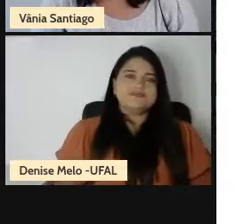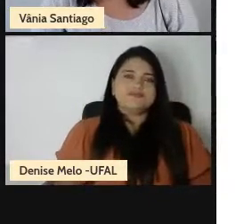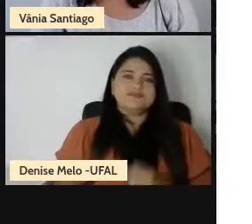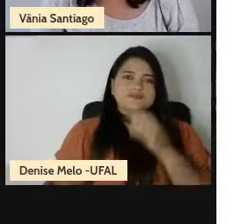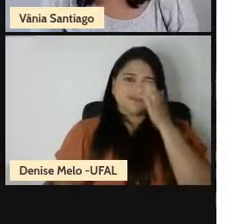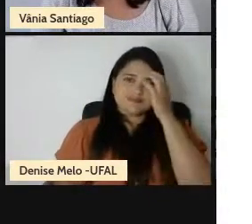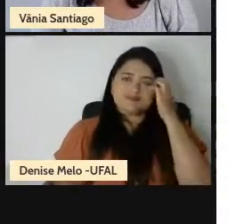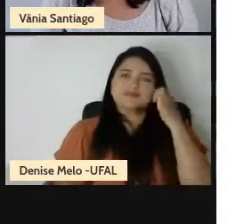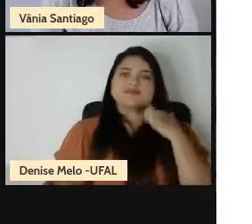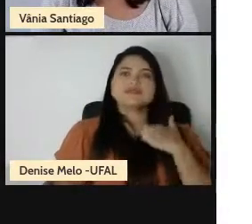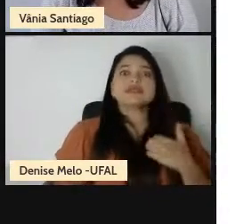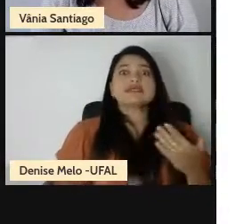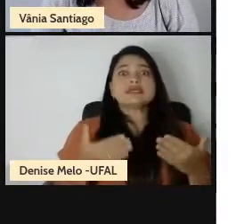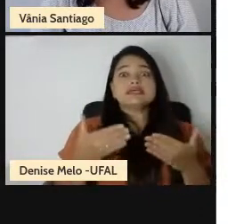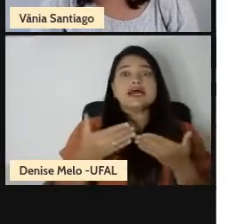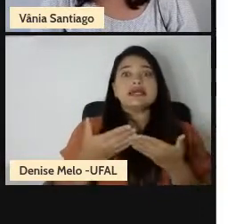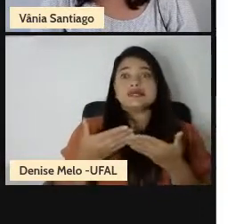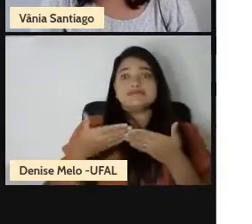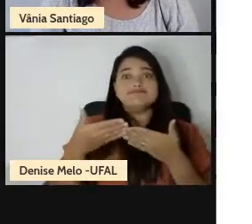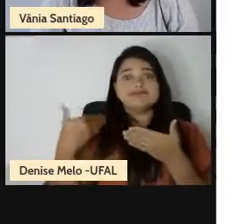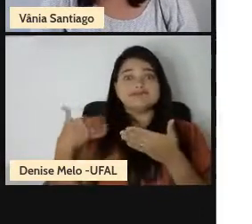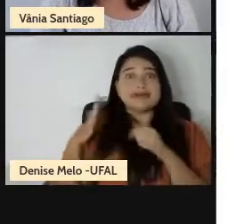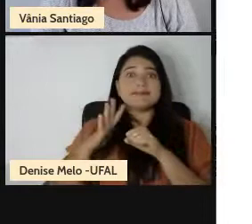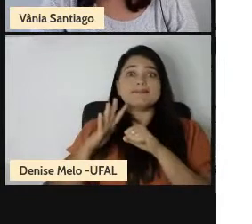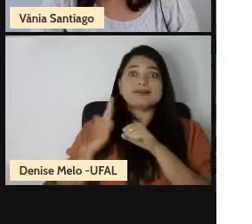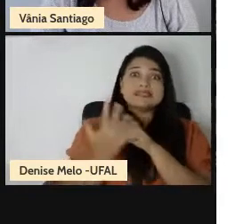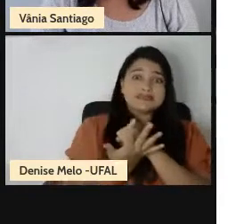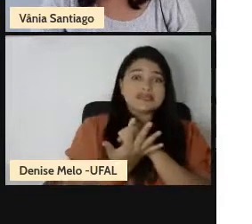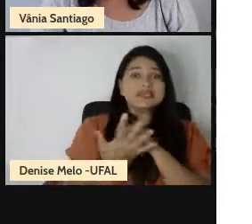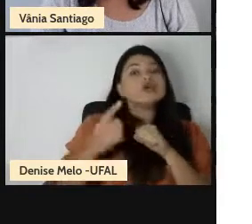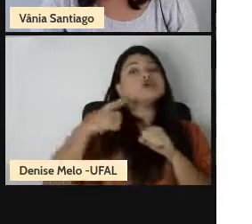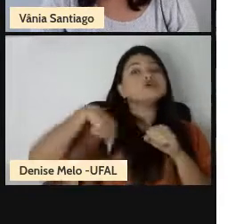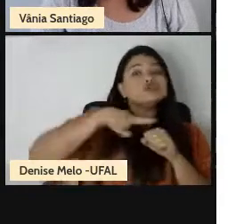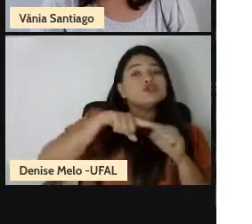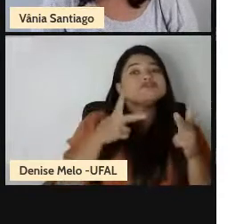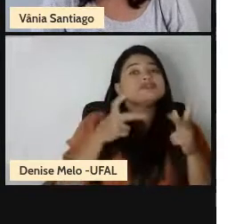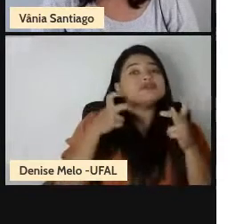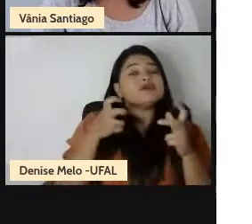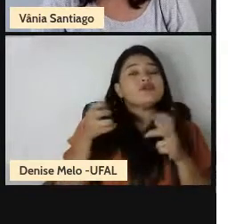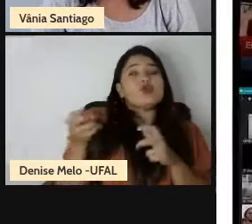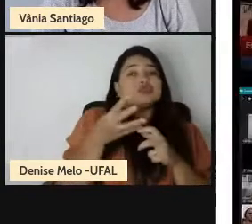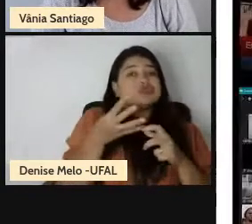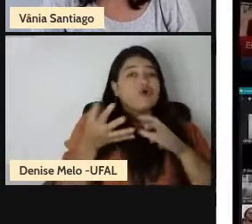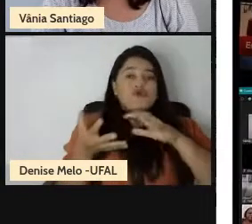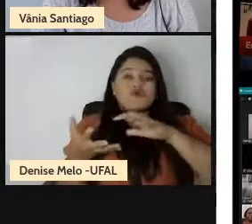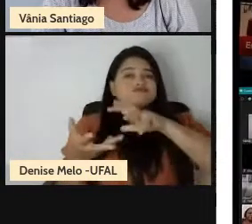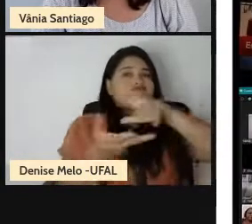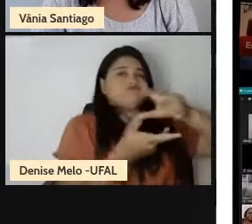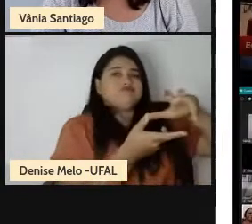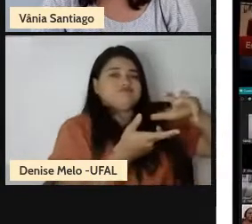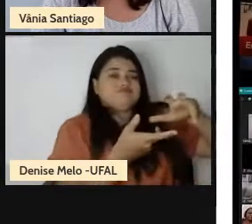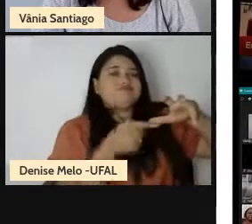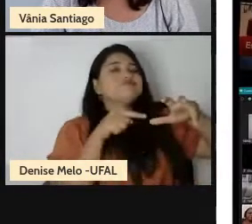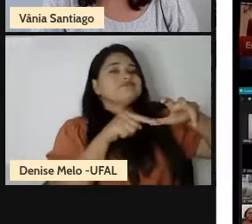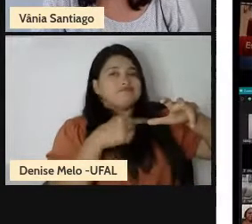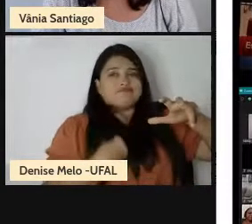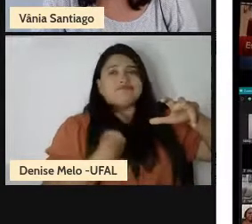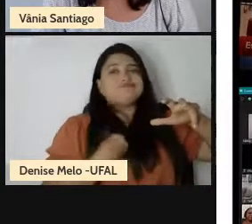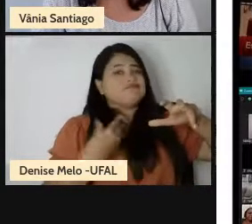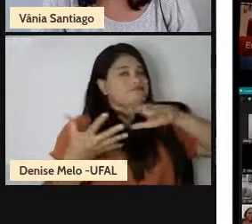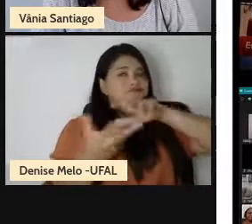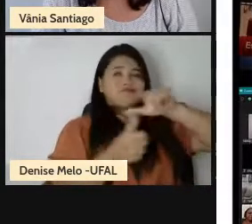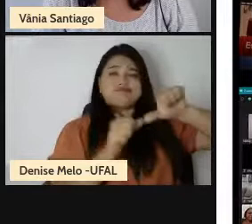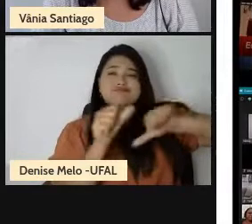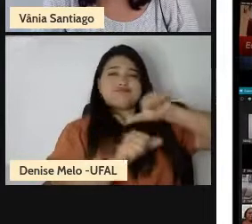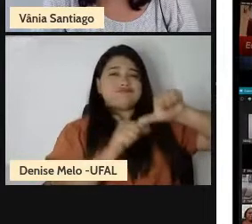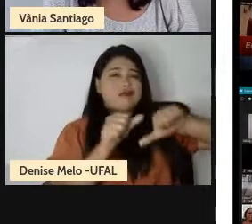A partir do contexto da pandemia, a gente vê uma nova realidade. Pode passar as fotos, por favor? Então, a gente